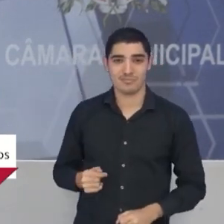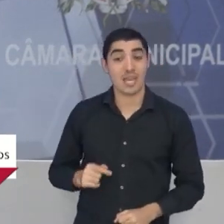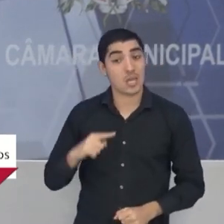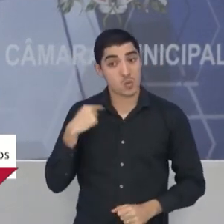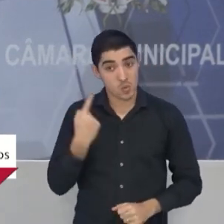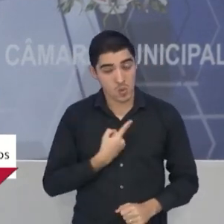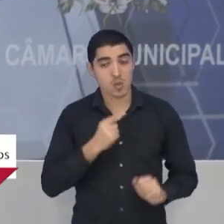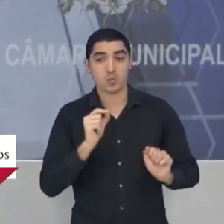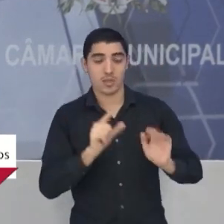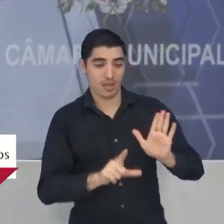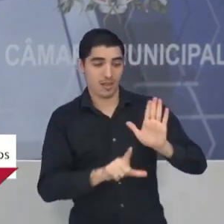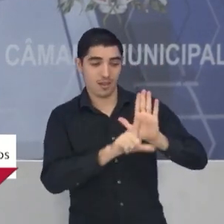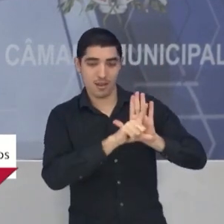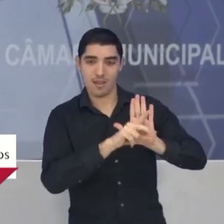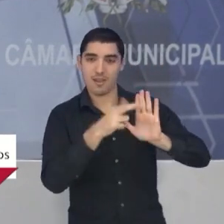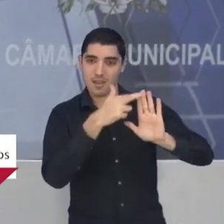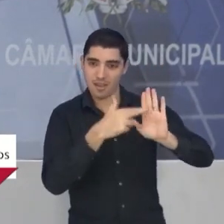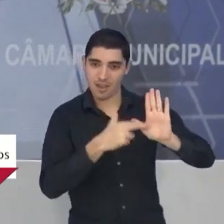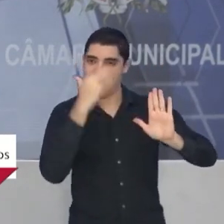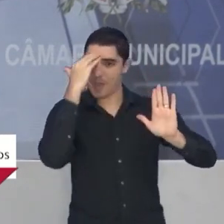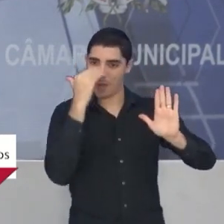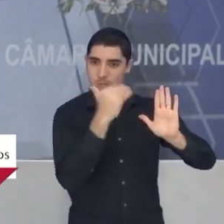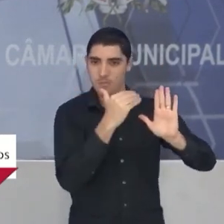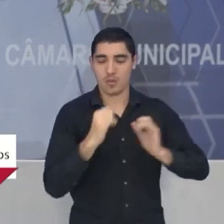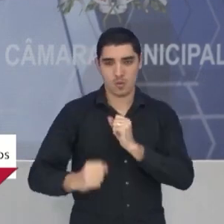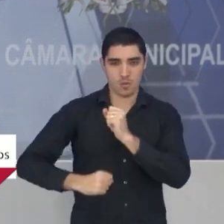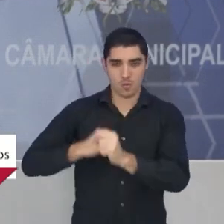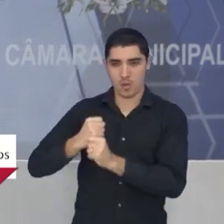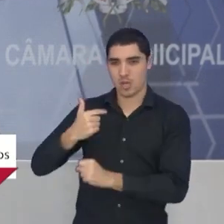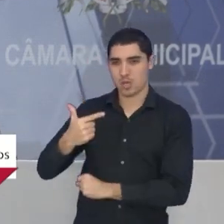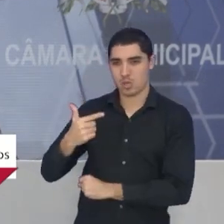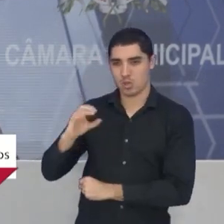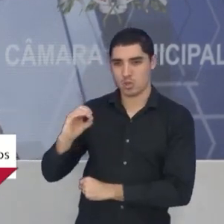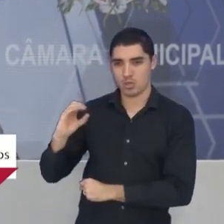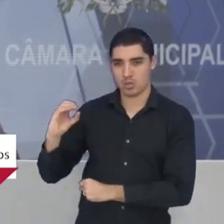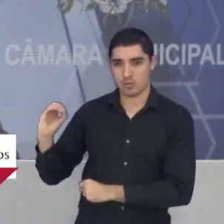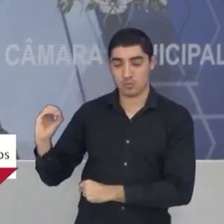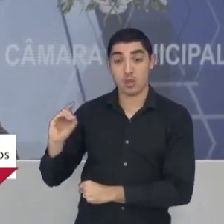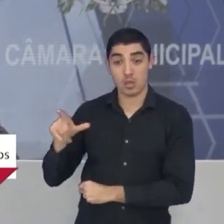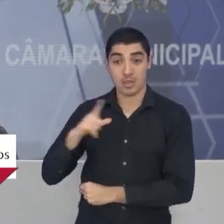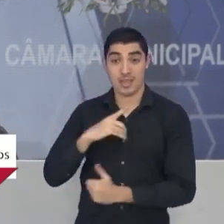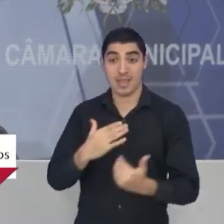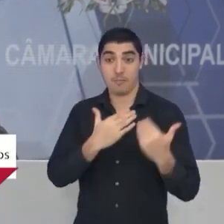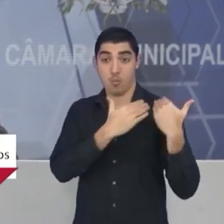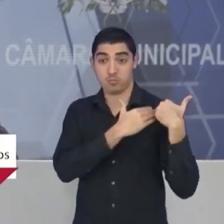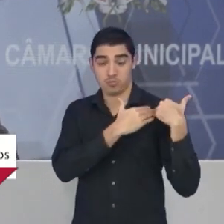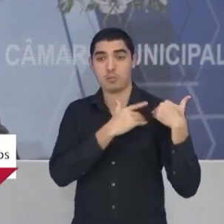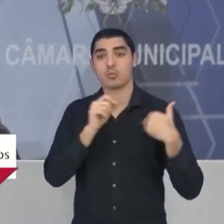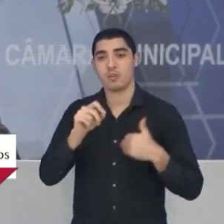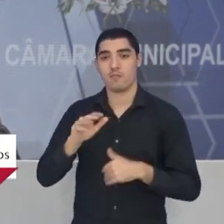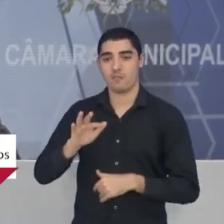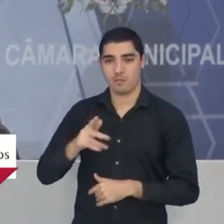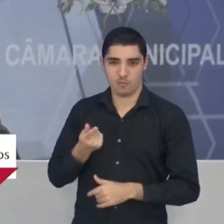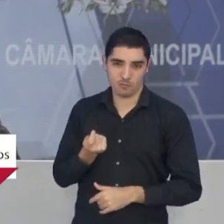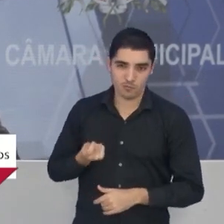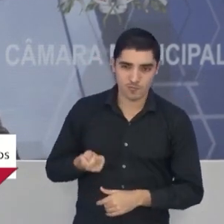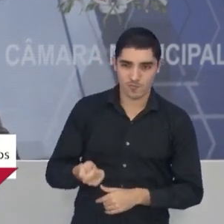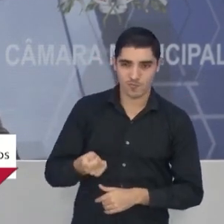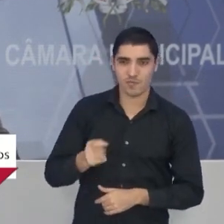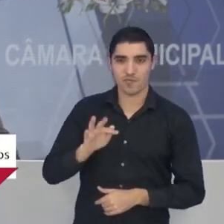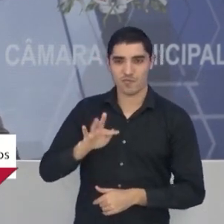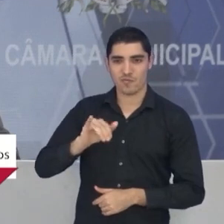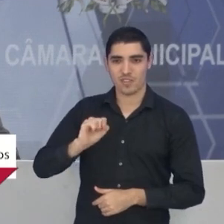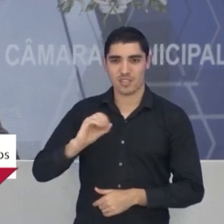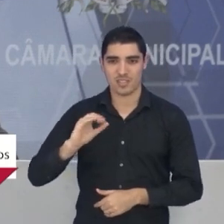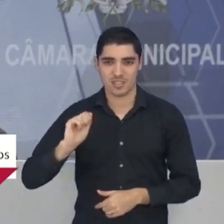dessas desses limites em 2000 com a lei de responsabilidade fiscal e Tribunal de